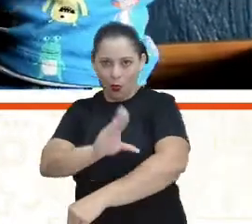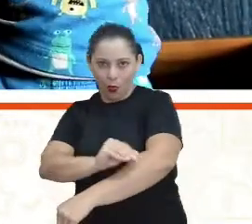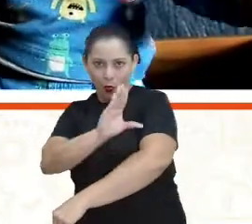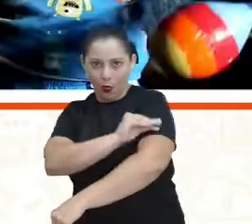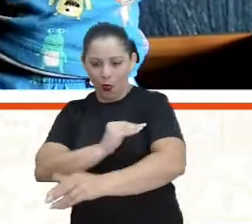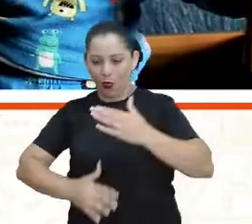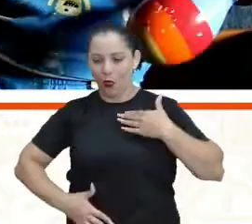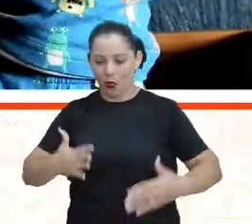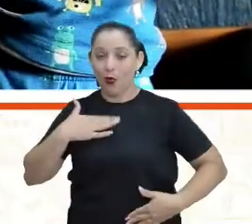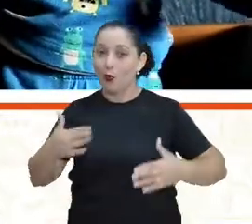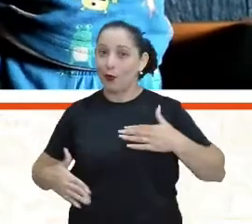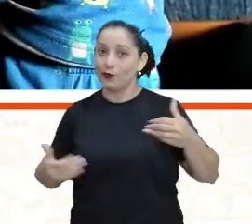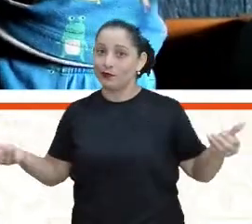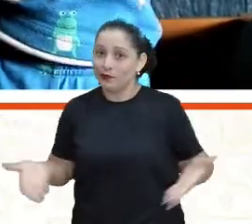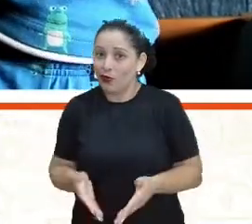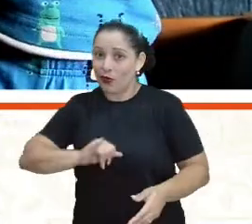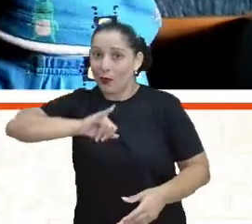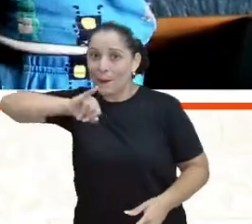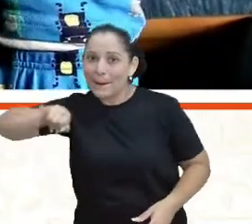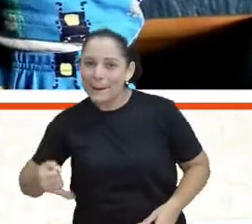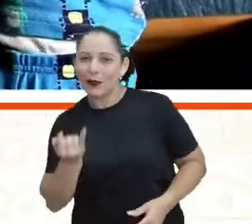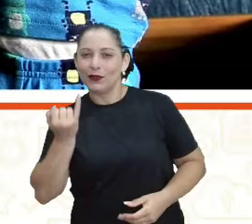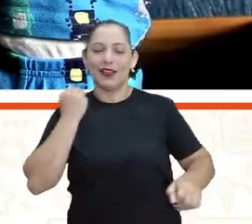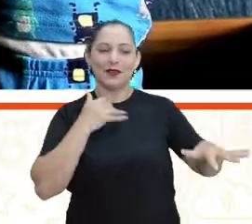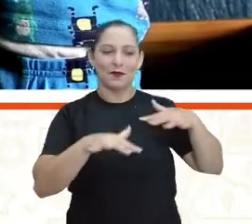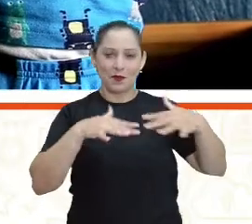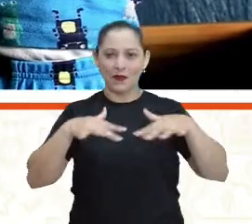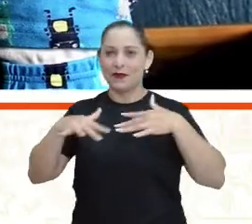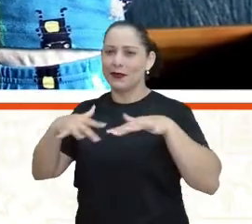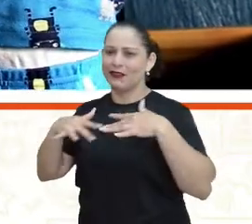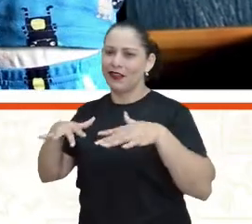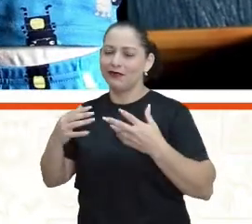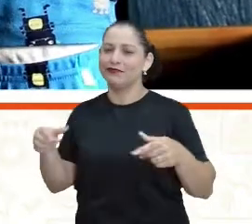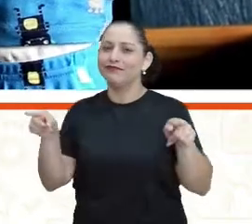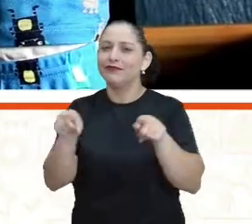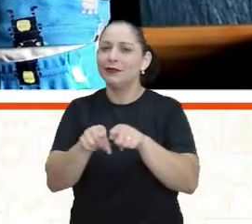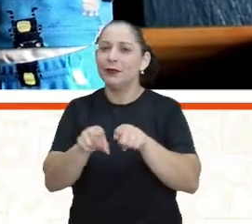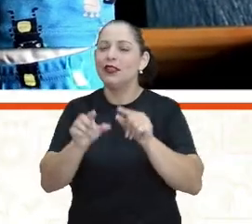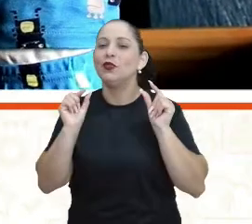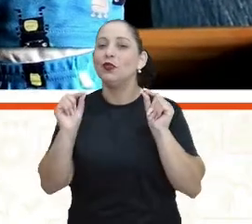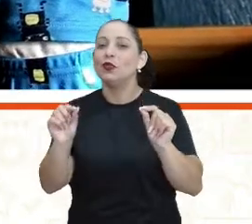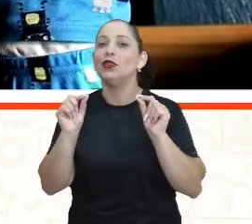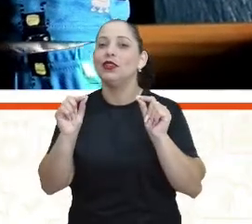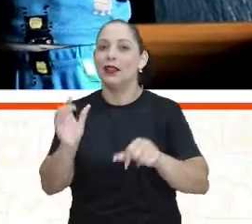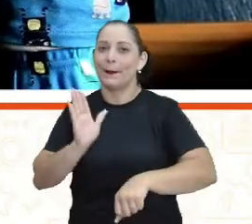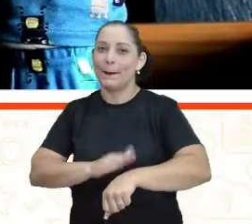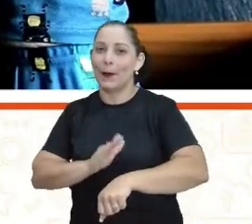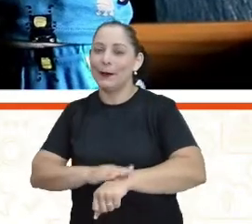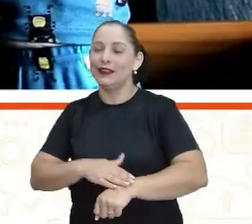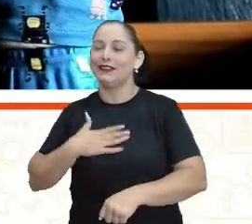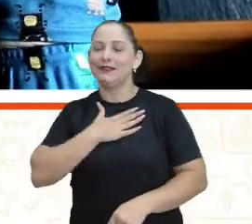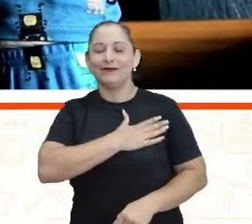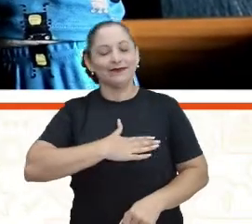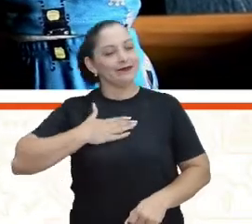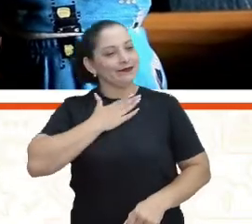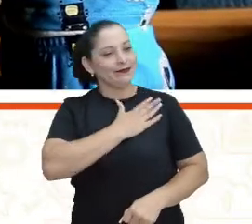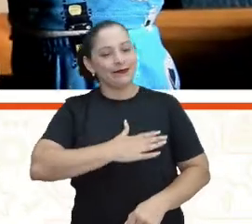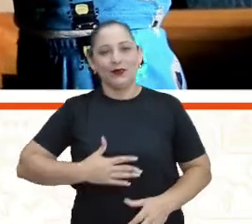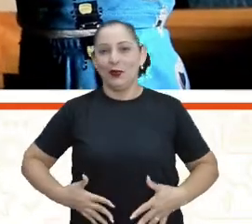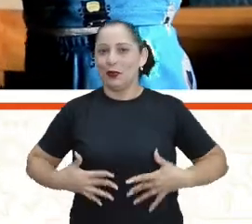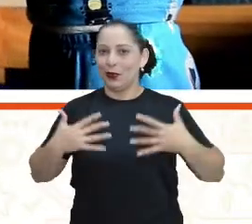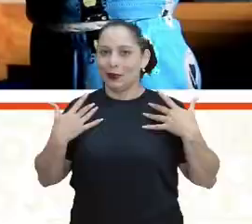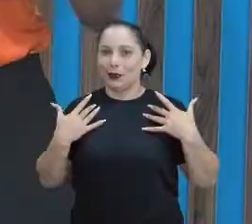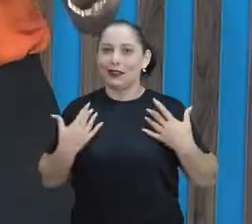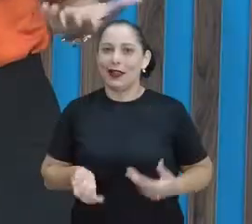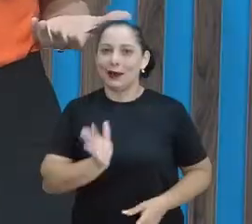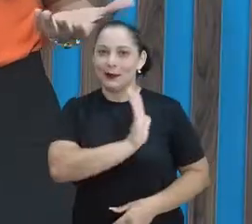gente também está dando uma oportunidade de movimento. E sem contar que é um momento de extremo prazer para os pequenos,